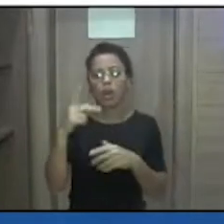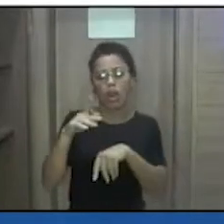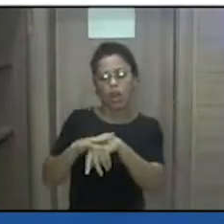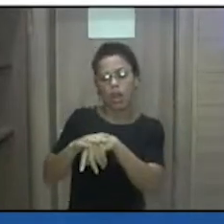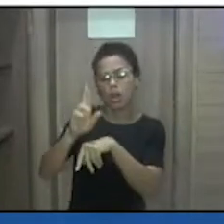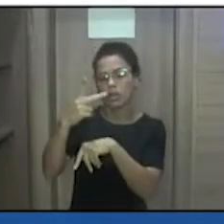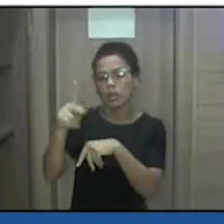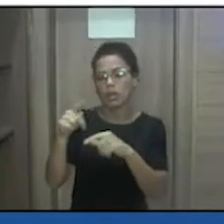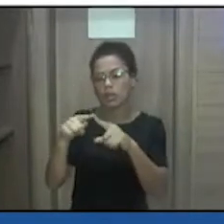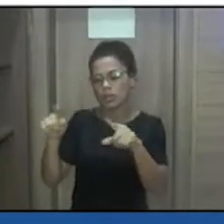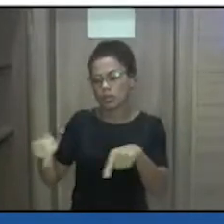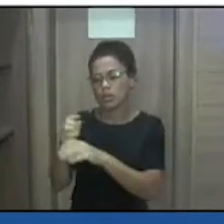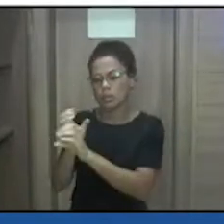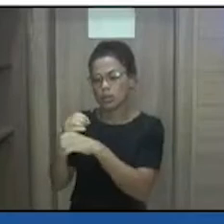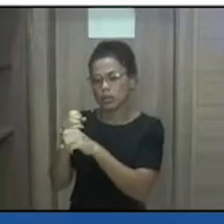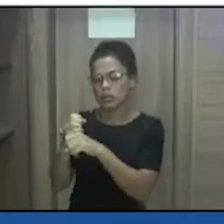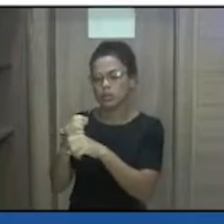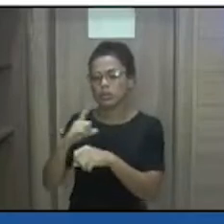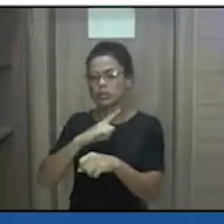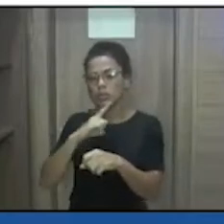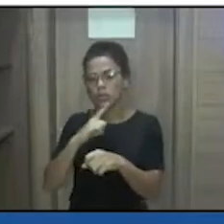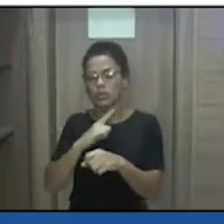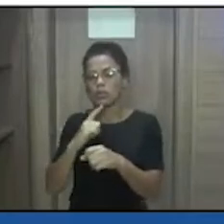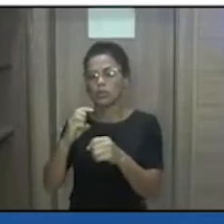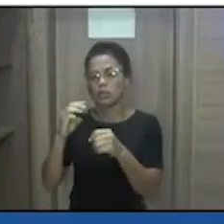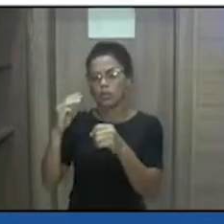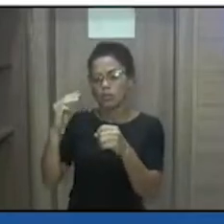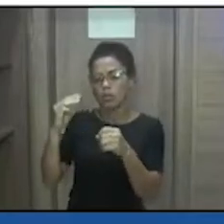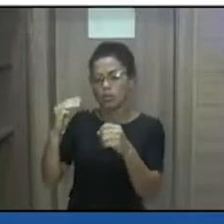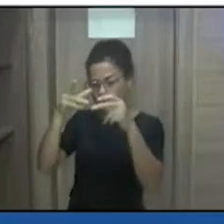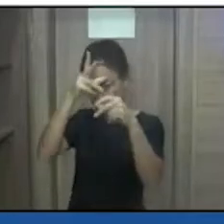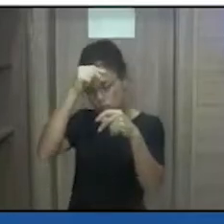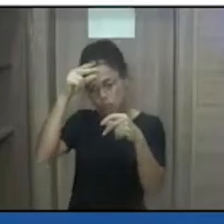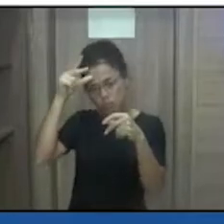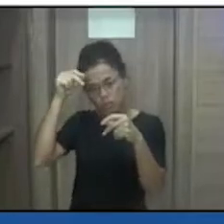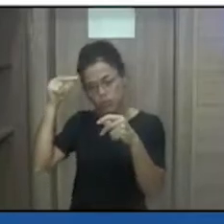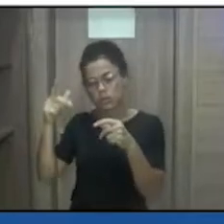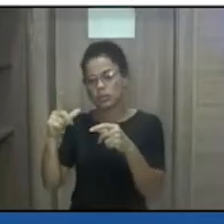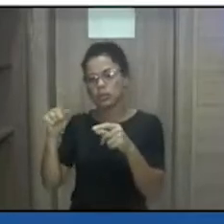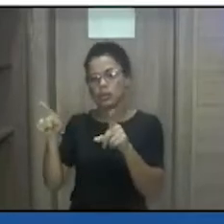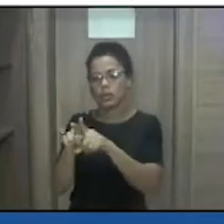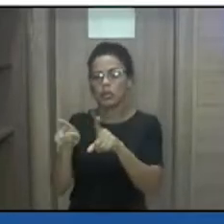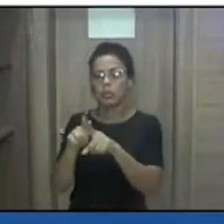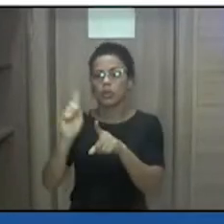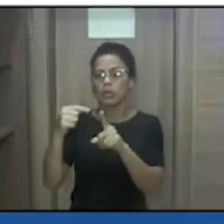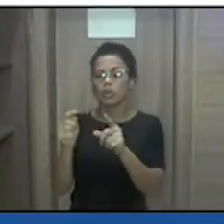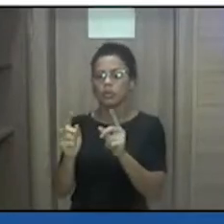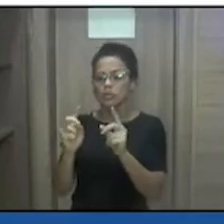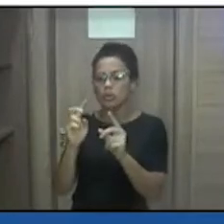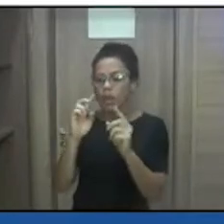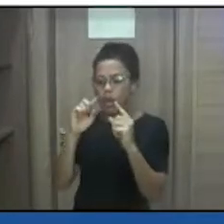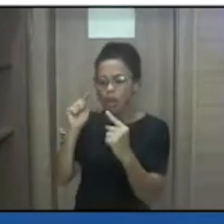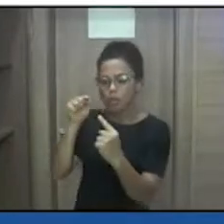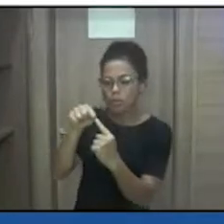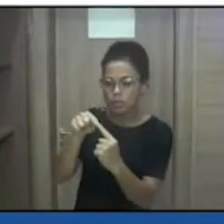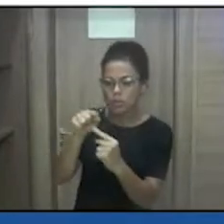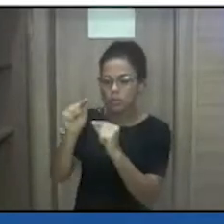do laboratório e do município. Então, nesses casos, a gente também observou mais municípios que